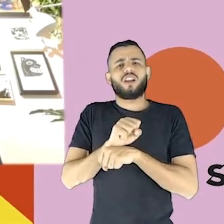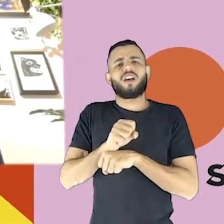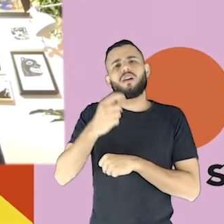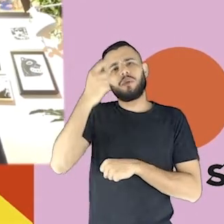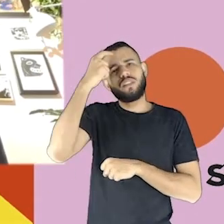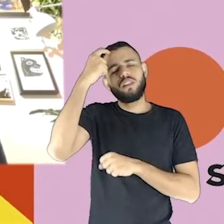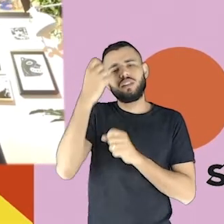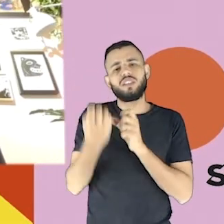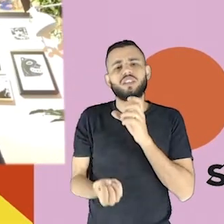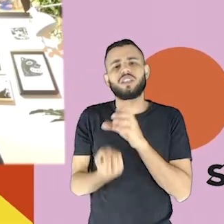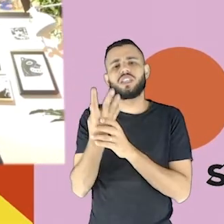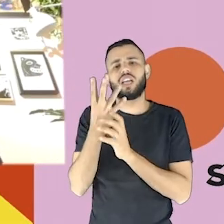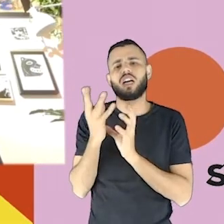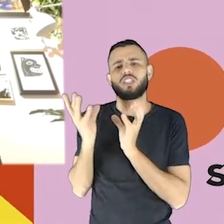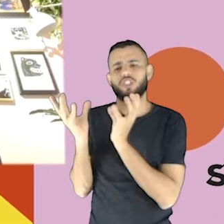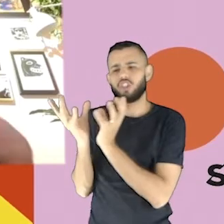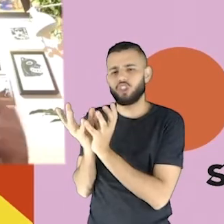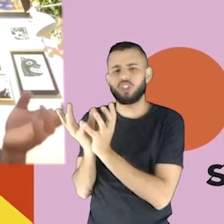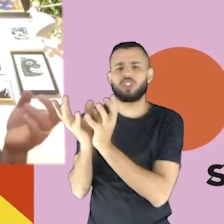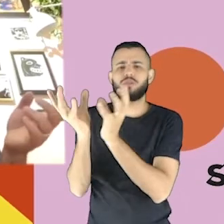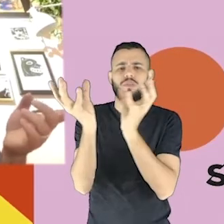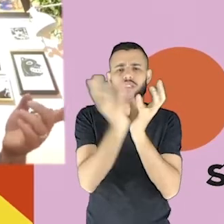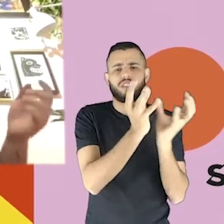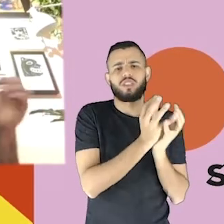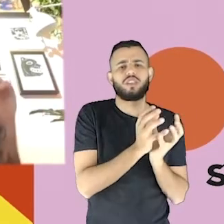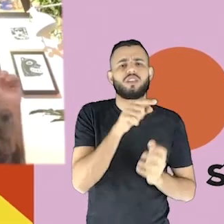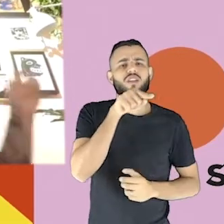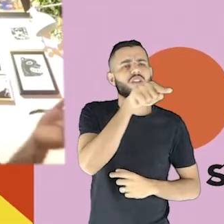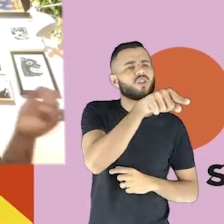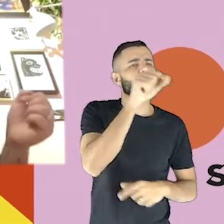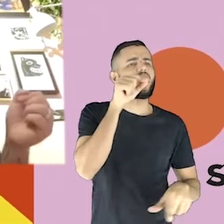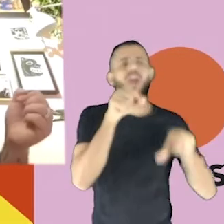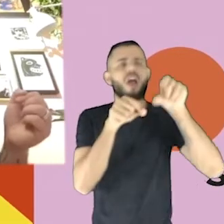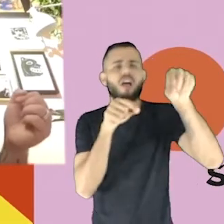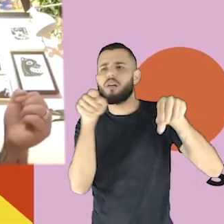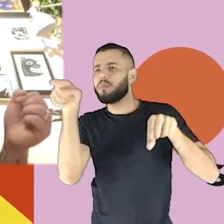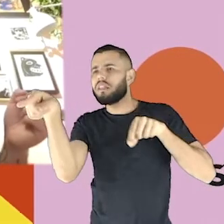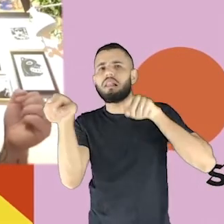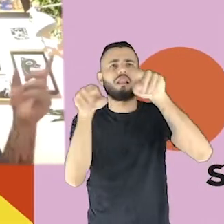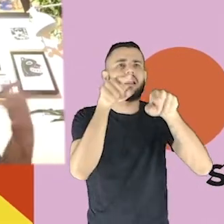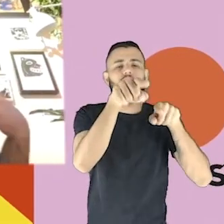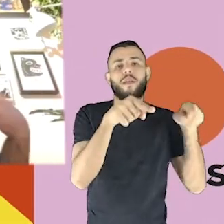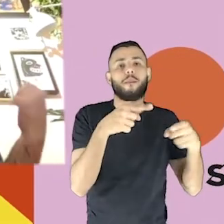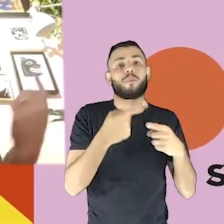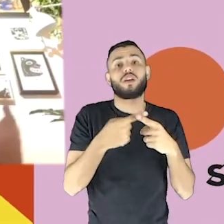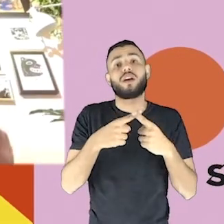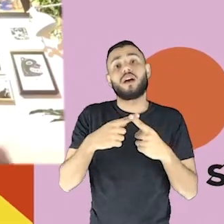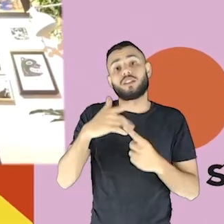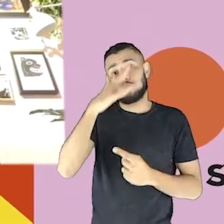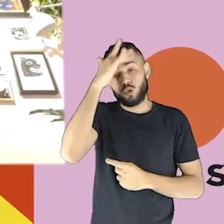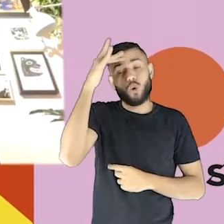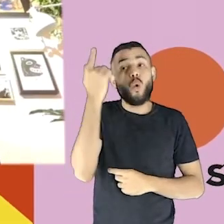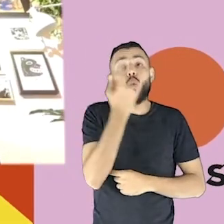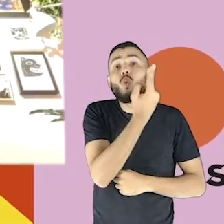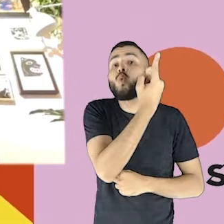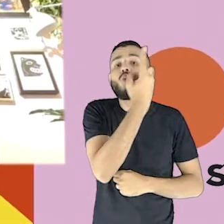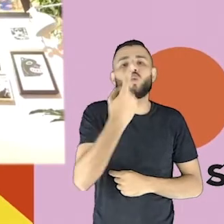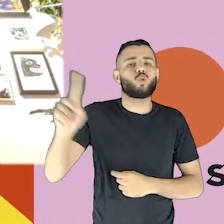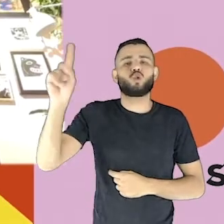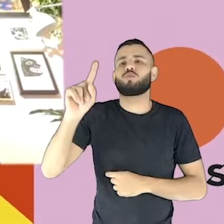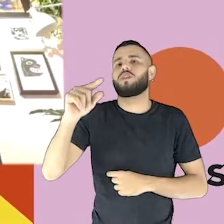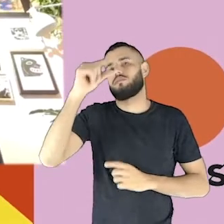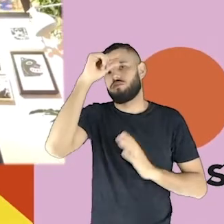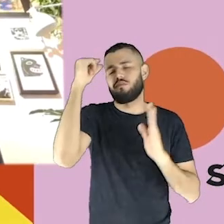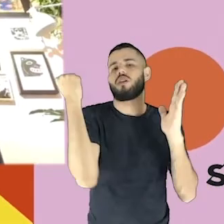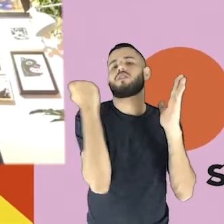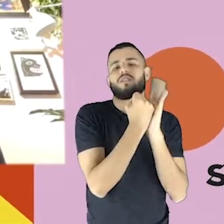história de formar time. Cris e o Jaime, eu escolho a Vanessa, o Jaime escolhe a Gabi, porque as últimas pessoas escolhidas já gera ainda